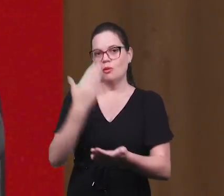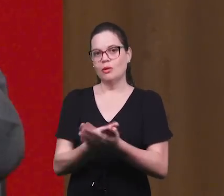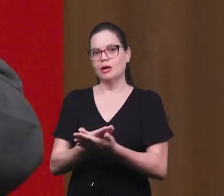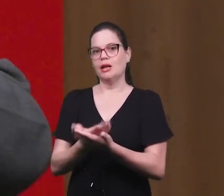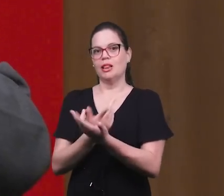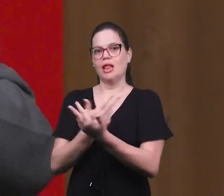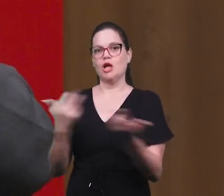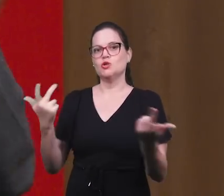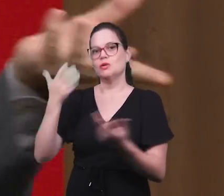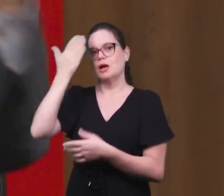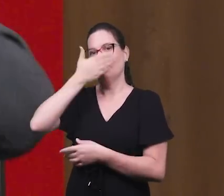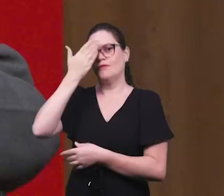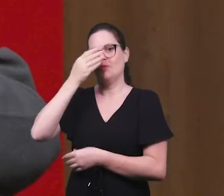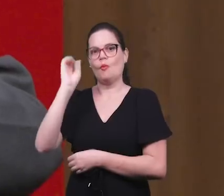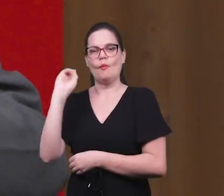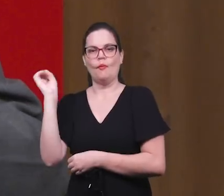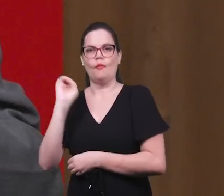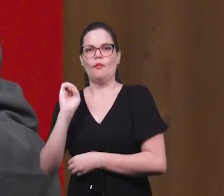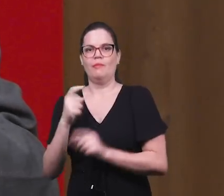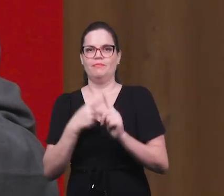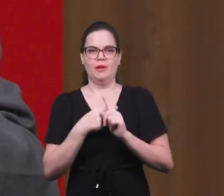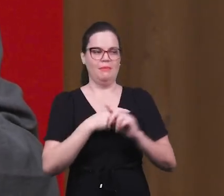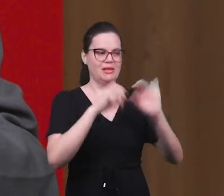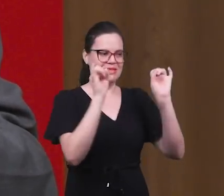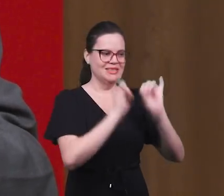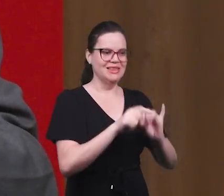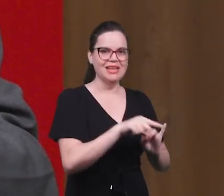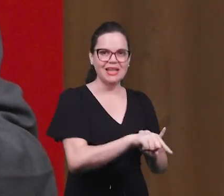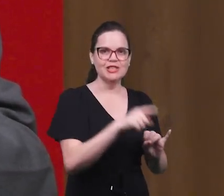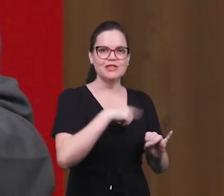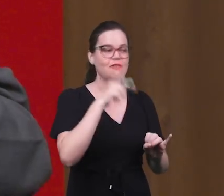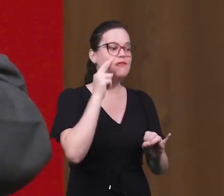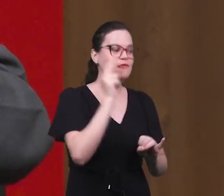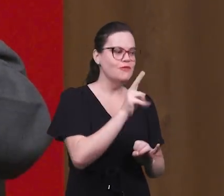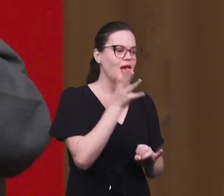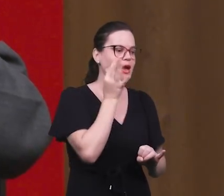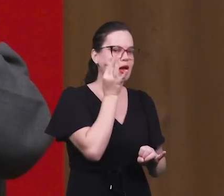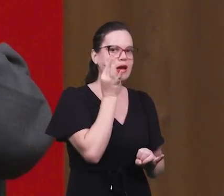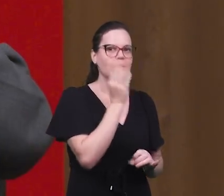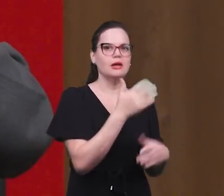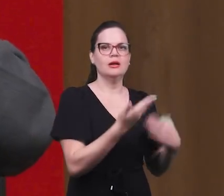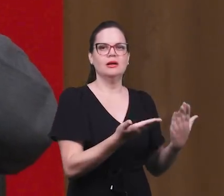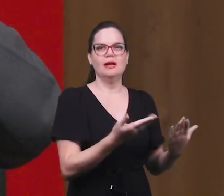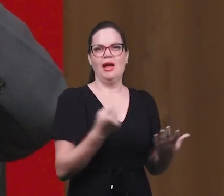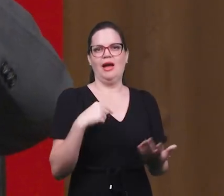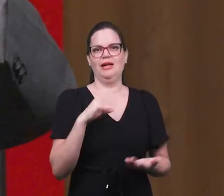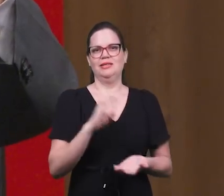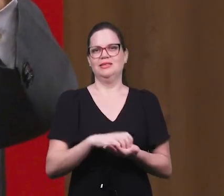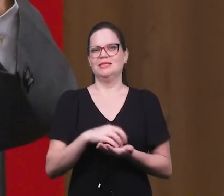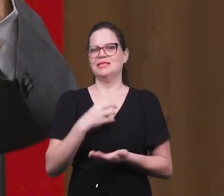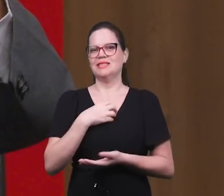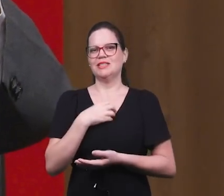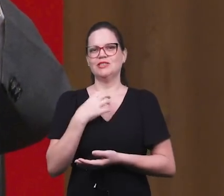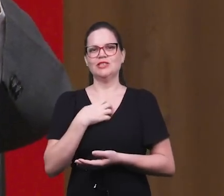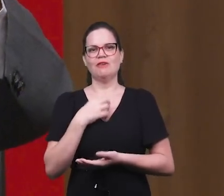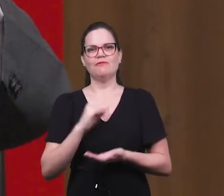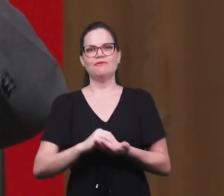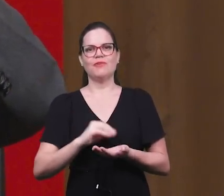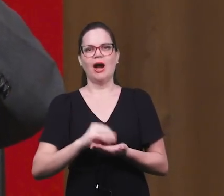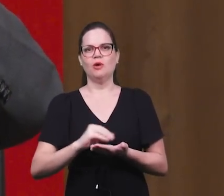pagão, que se tornou cristão por conveniência, eles começaram a sentir a falta do ver.